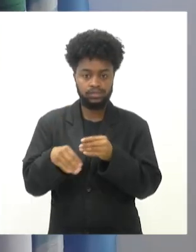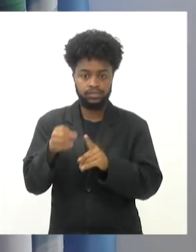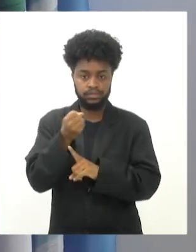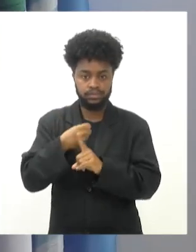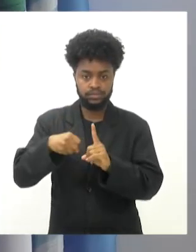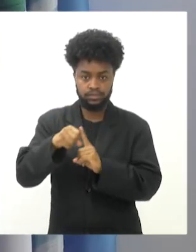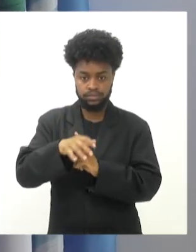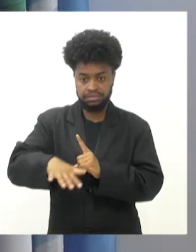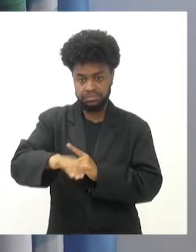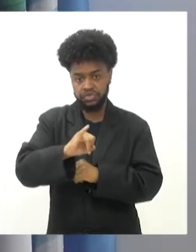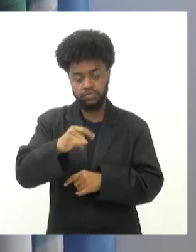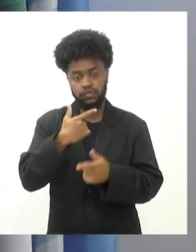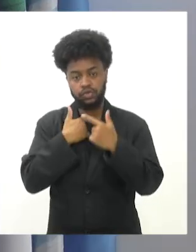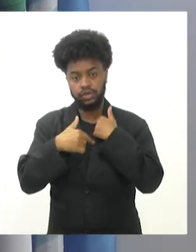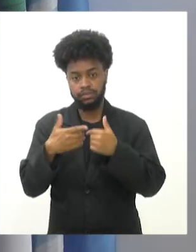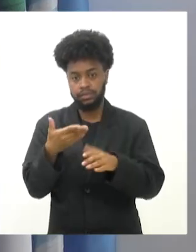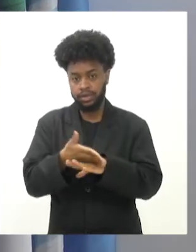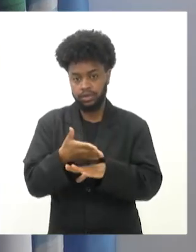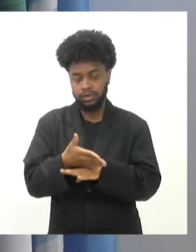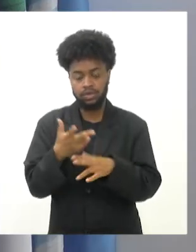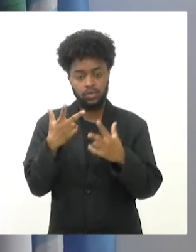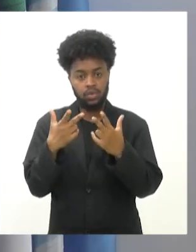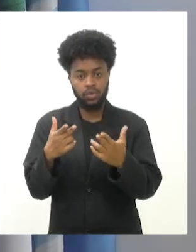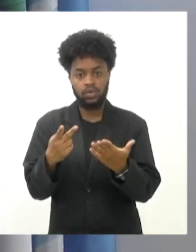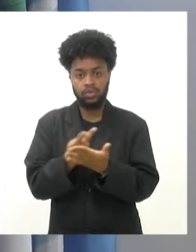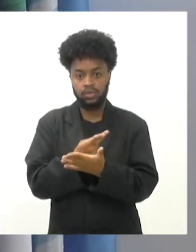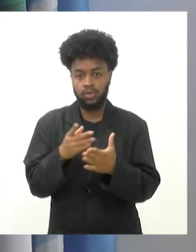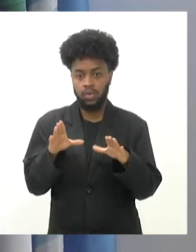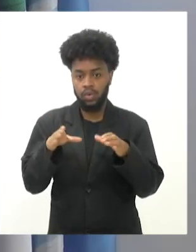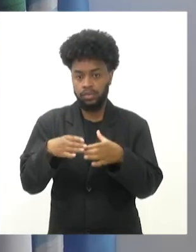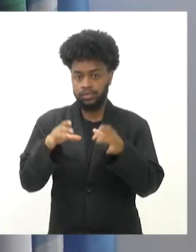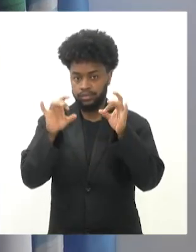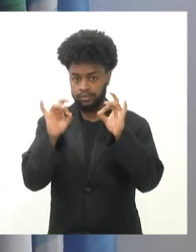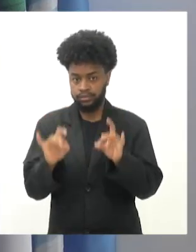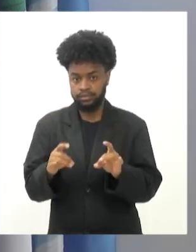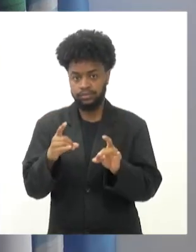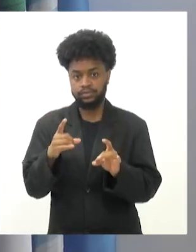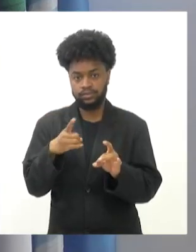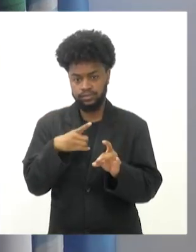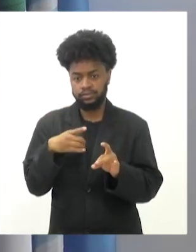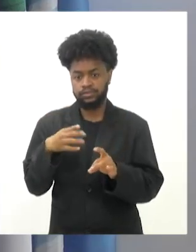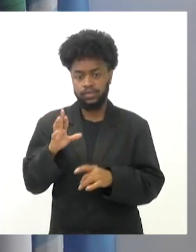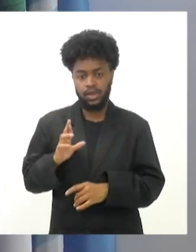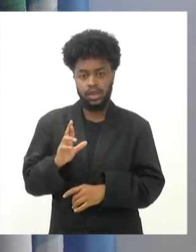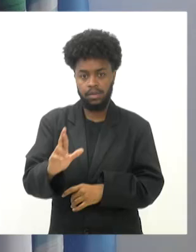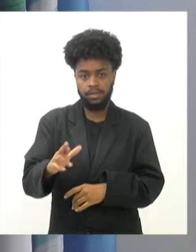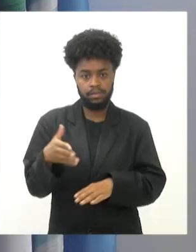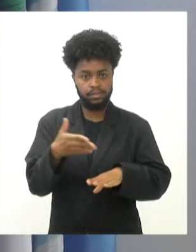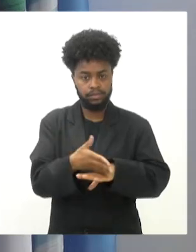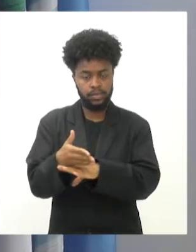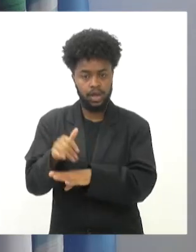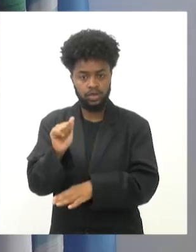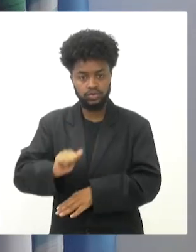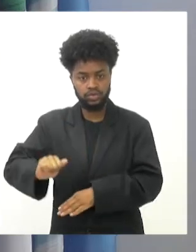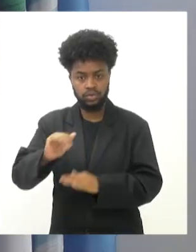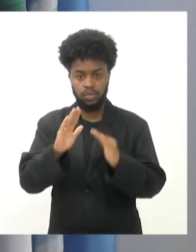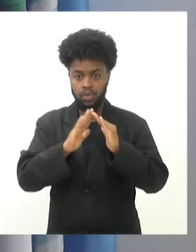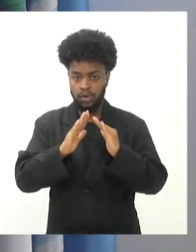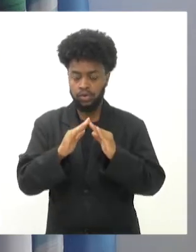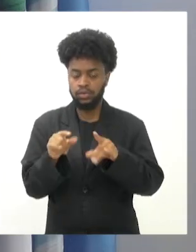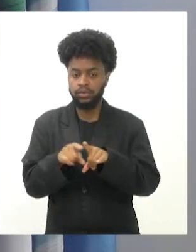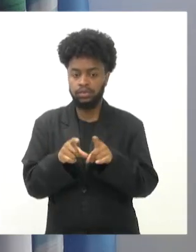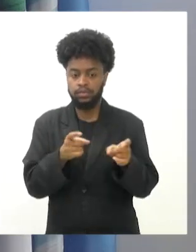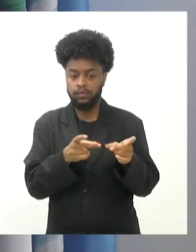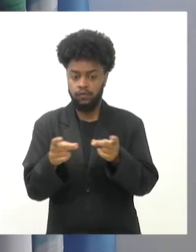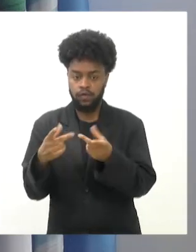civil sempre que queira estar presente. Foi o caso que nós tivemos na comissão especial. Tivemos uma ampla representação aqui de associação de moradores, associações